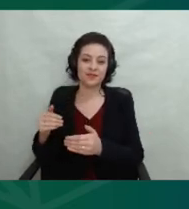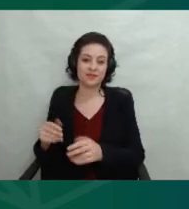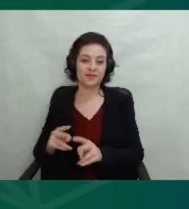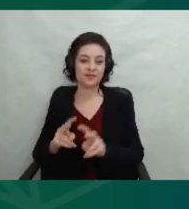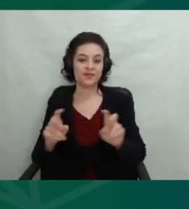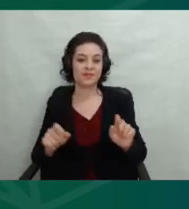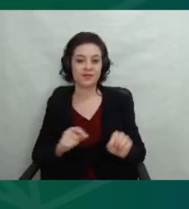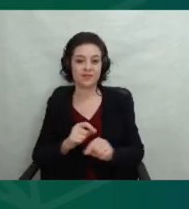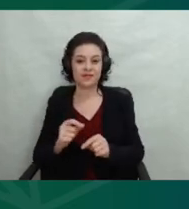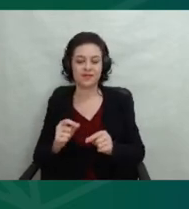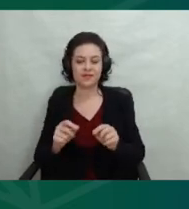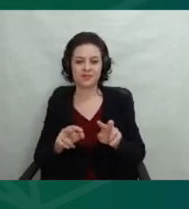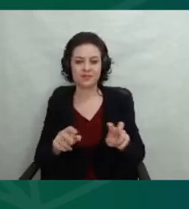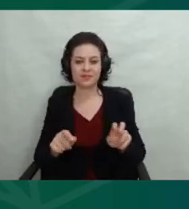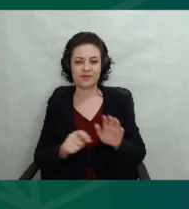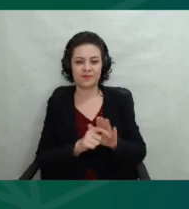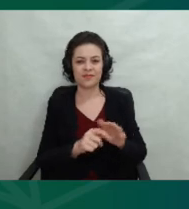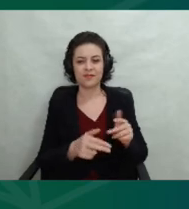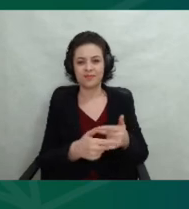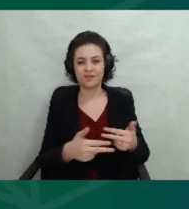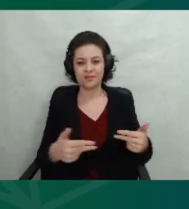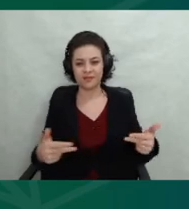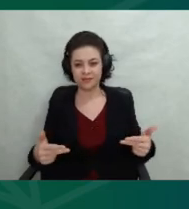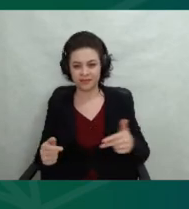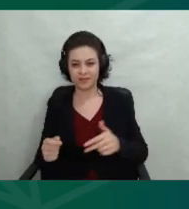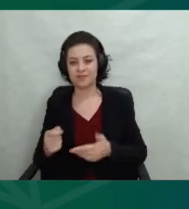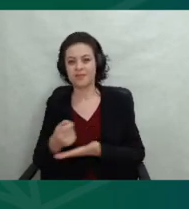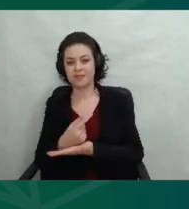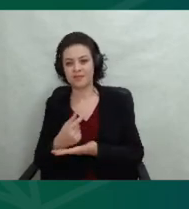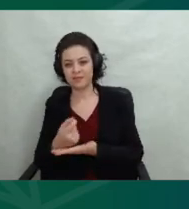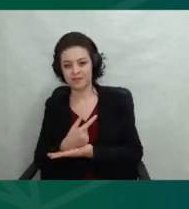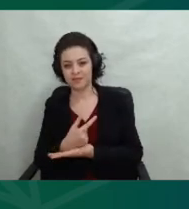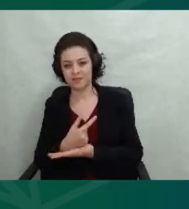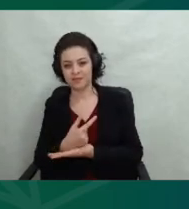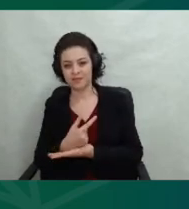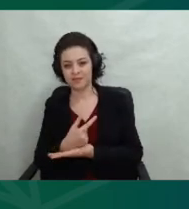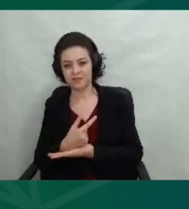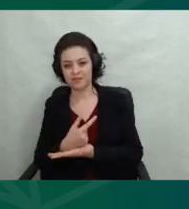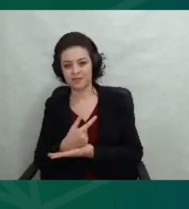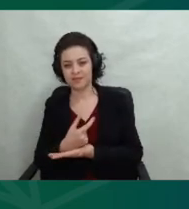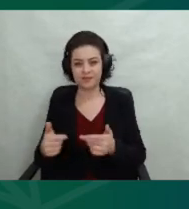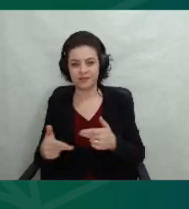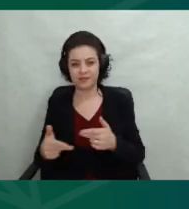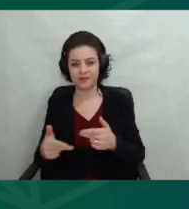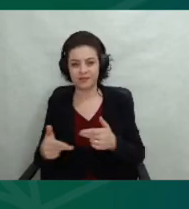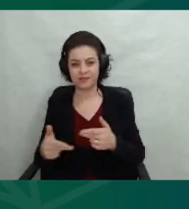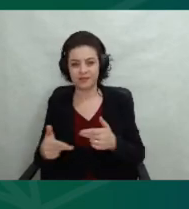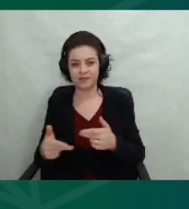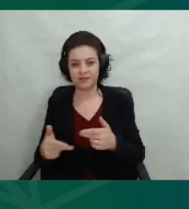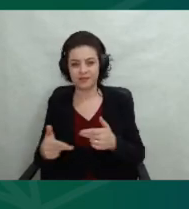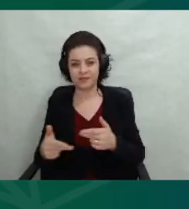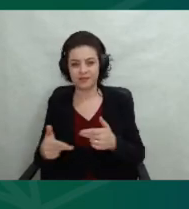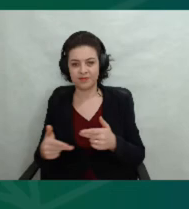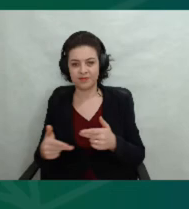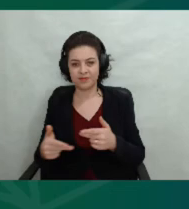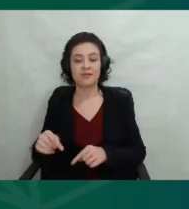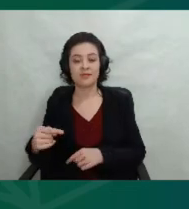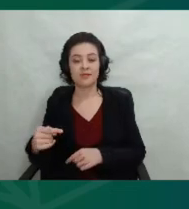drogas ilícitas no ambiente, especialmente no ambiente marinho, mas agora eu vou pegar o caminho